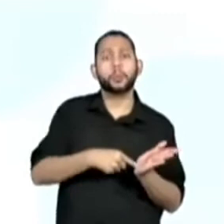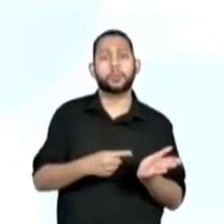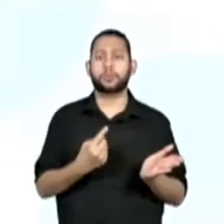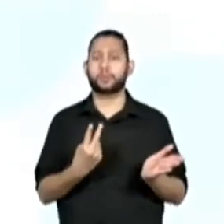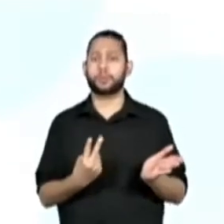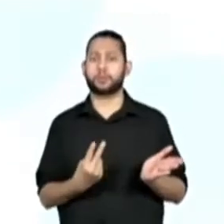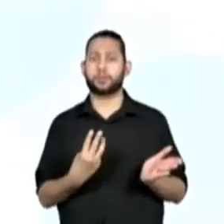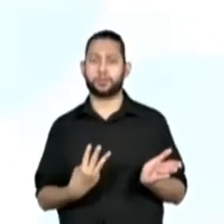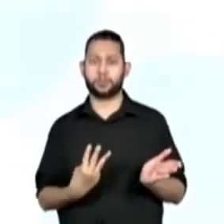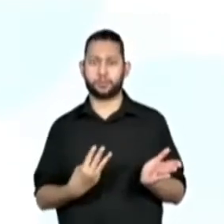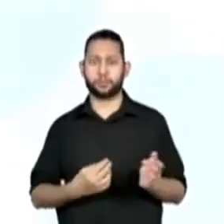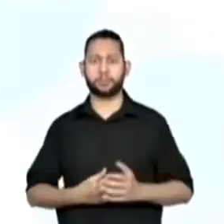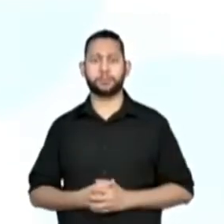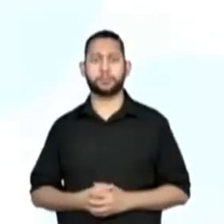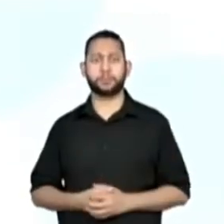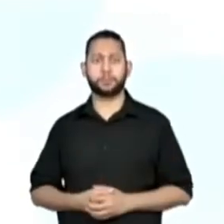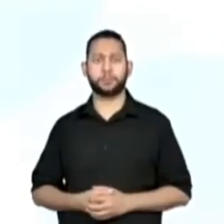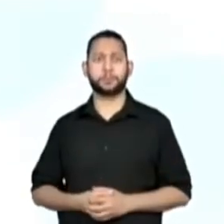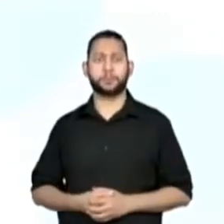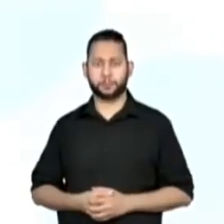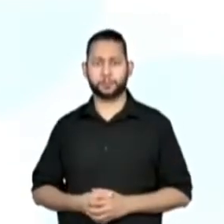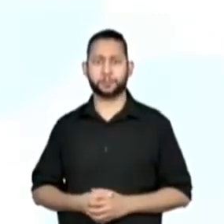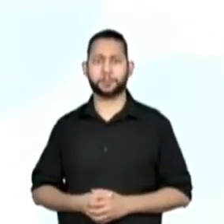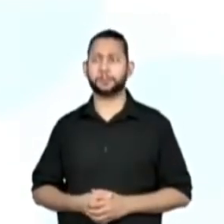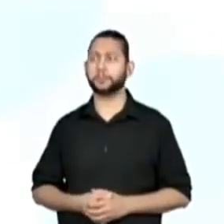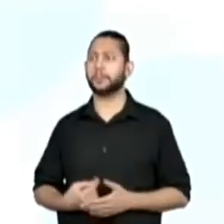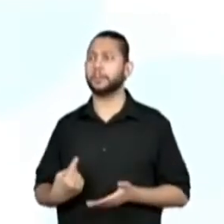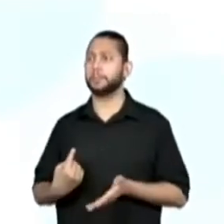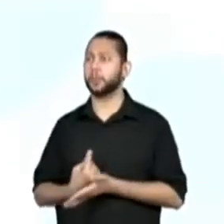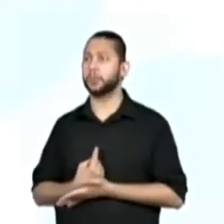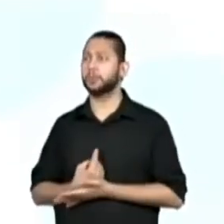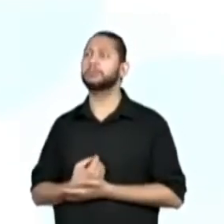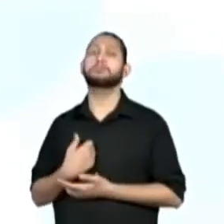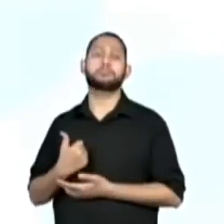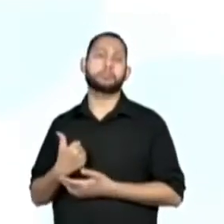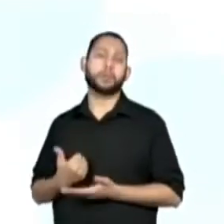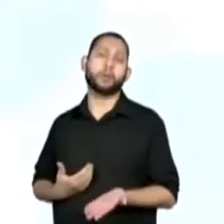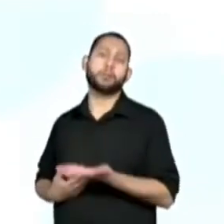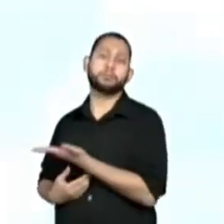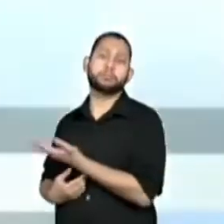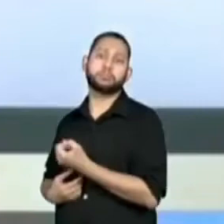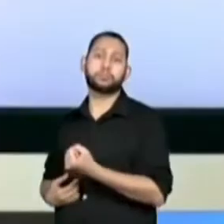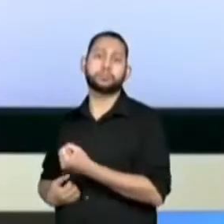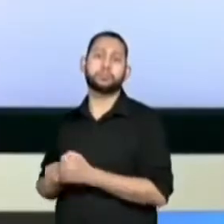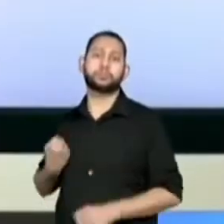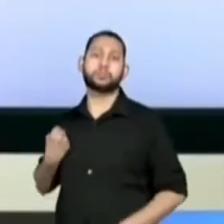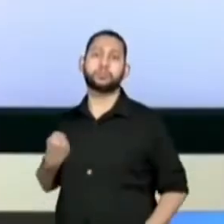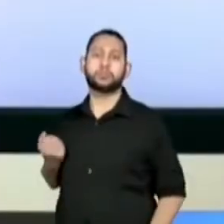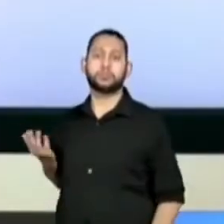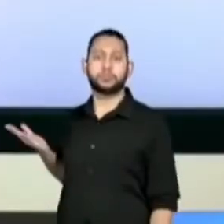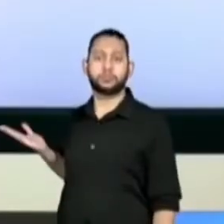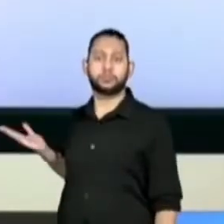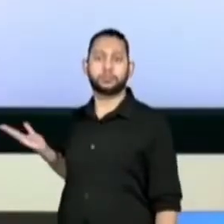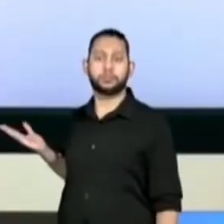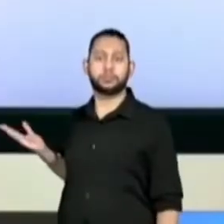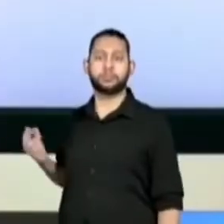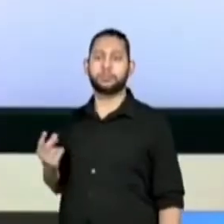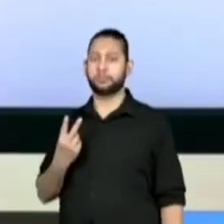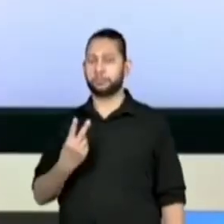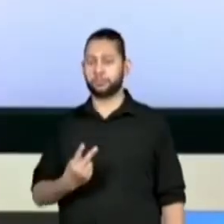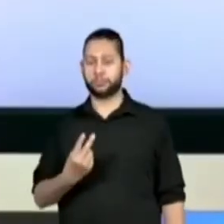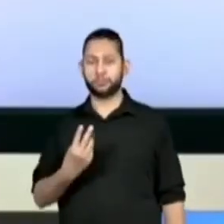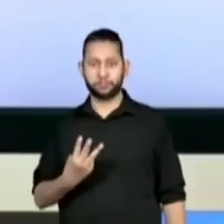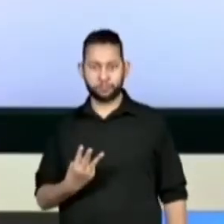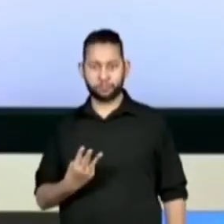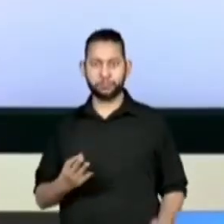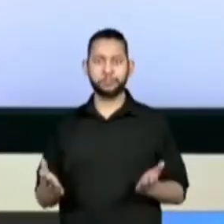23. Muito bom. Então, para quem estava perguntando, a página 23 do Aprender Sempre,